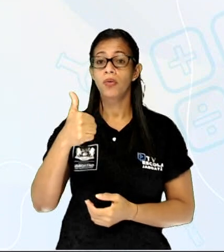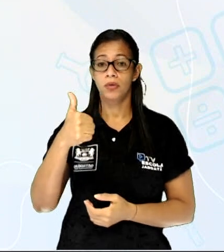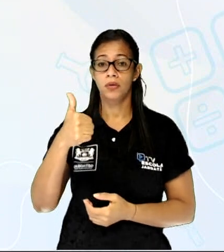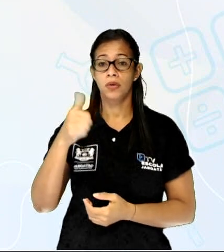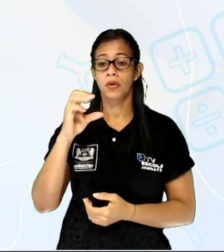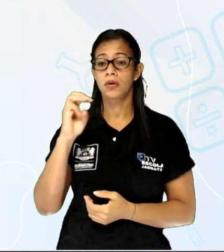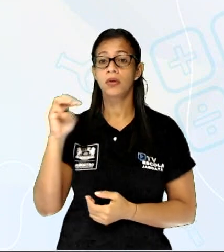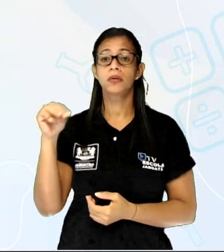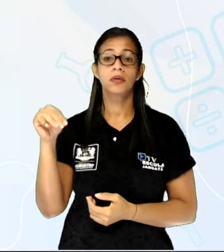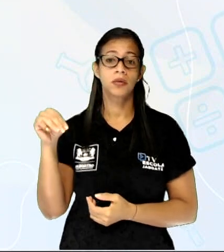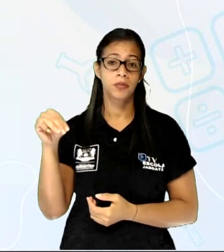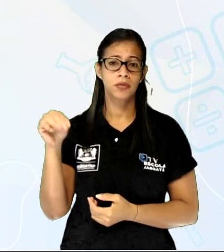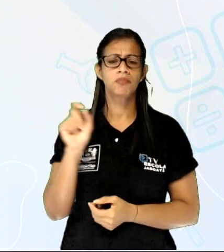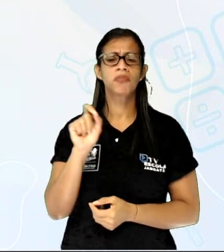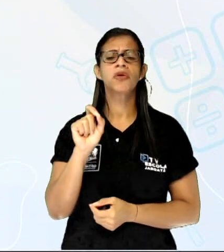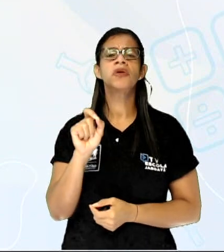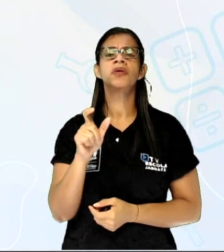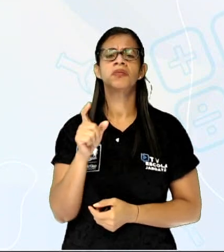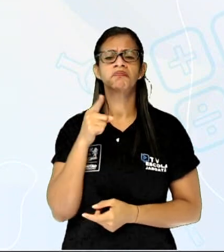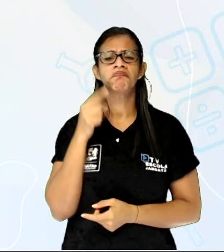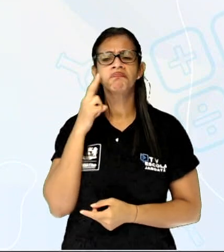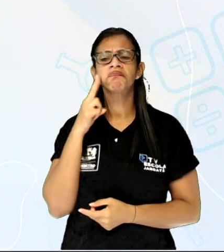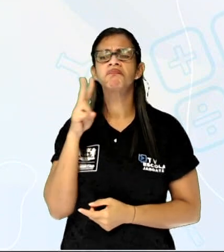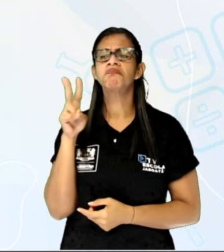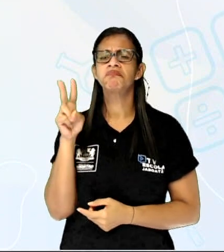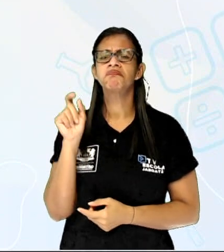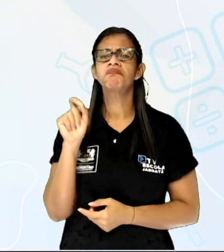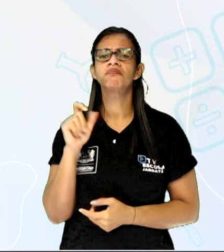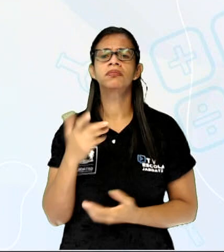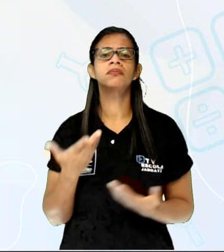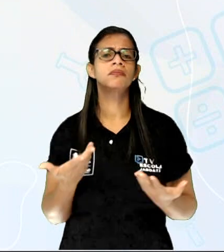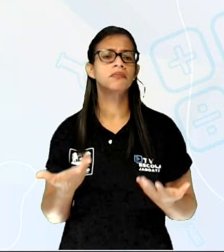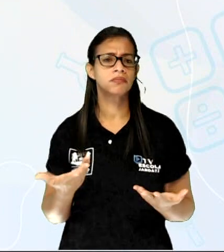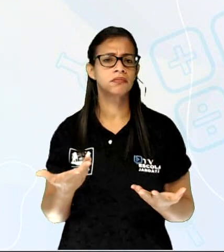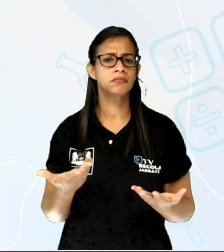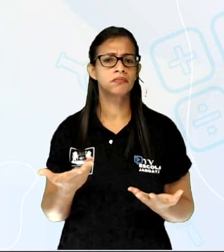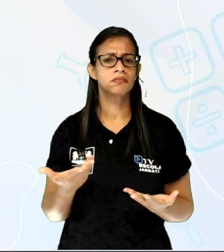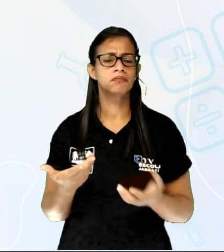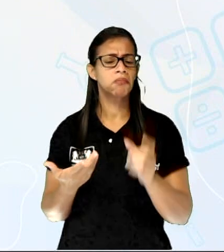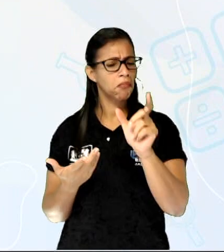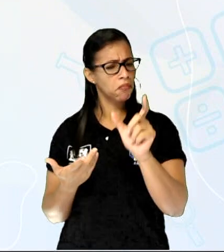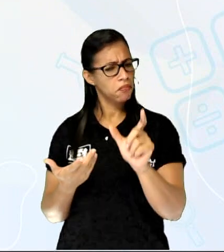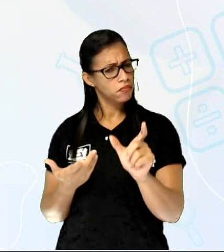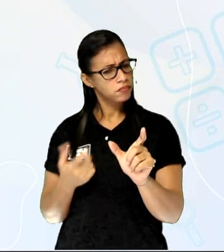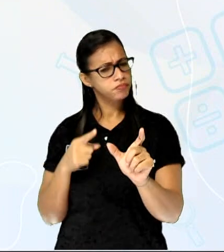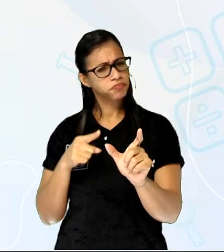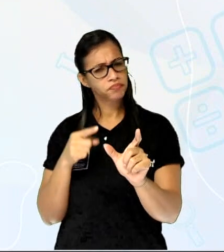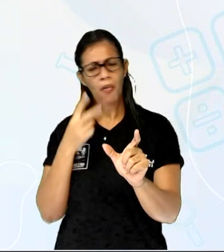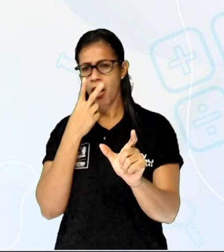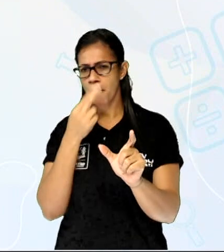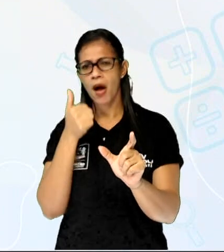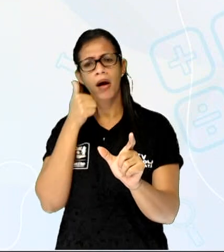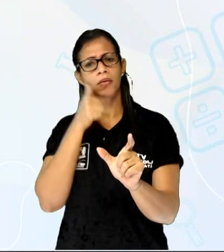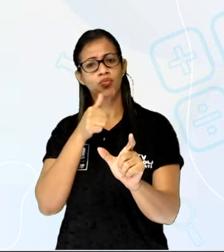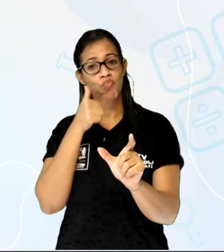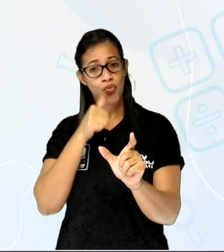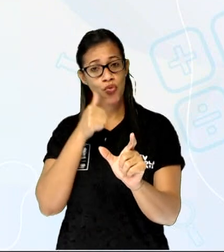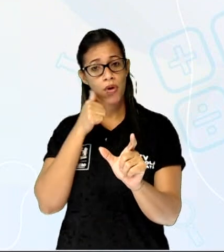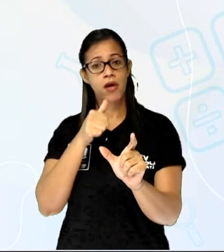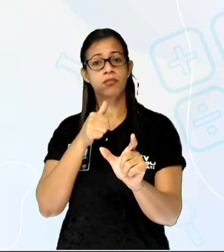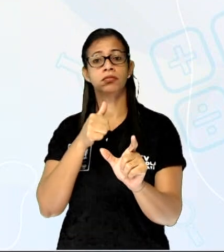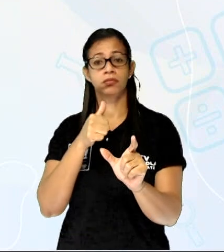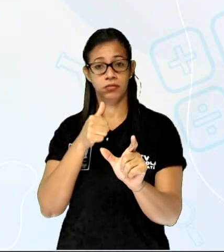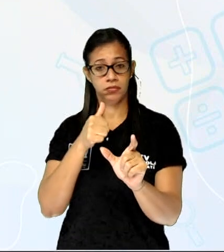figura? É uma figura feminina, a gente já percebe. Ela tem seios fartos, ela tem